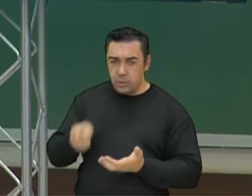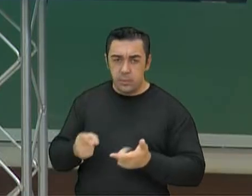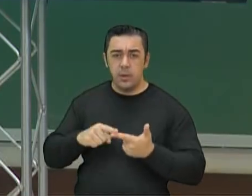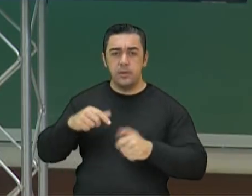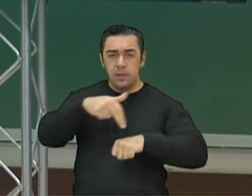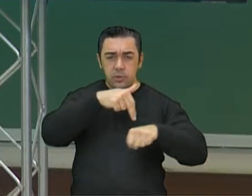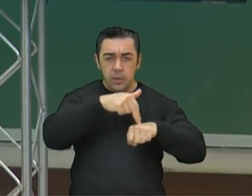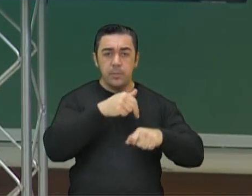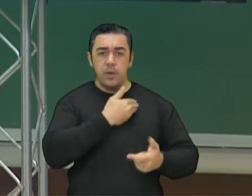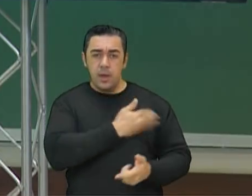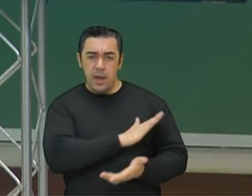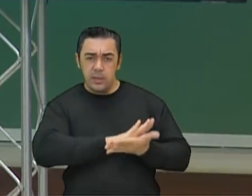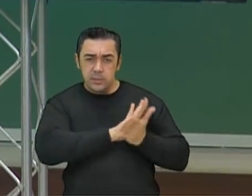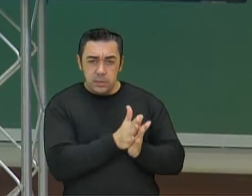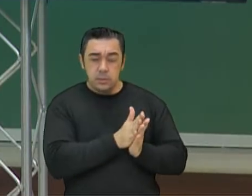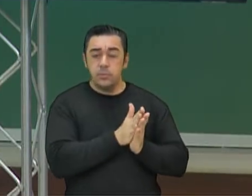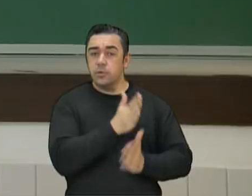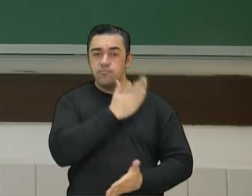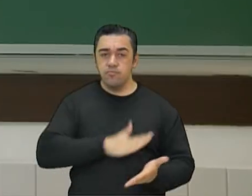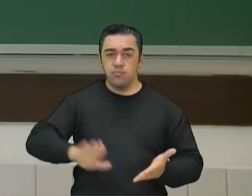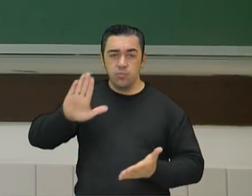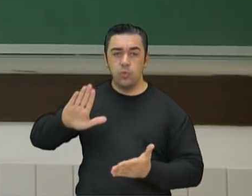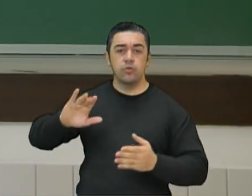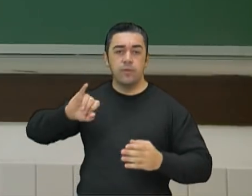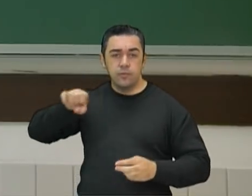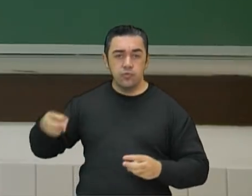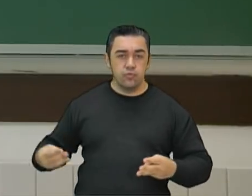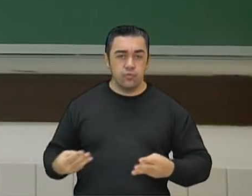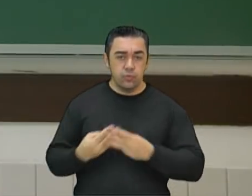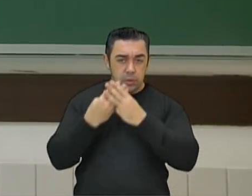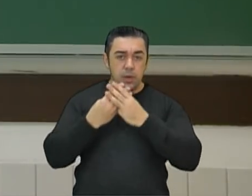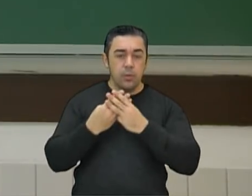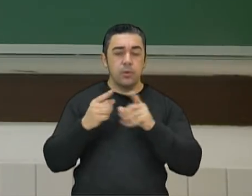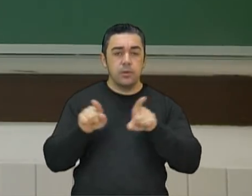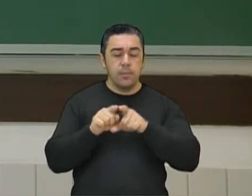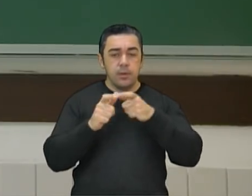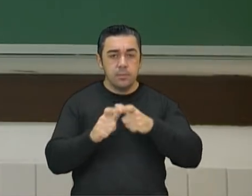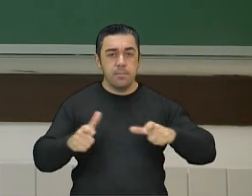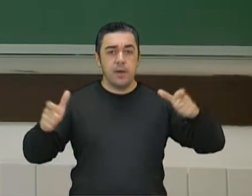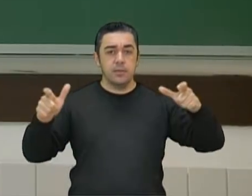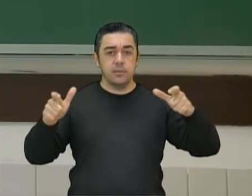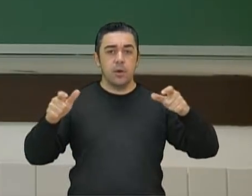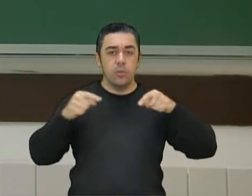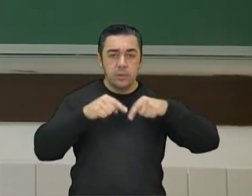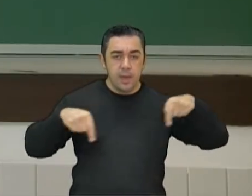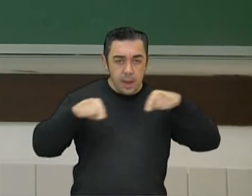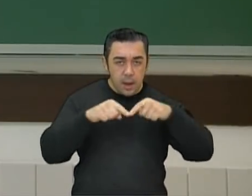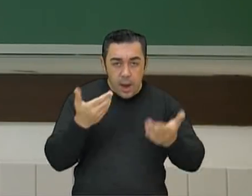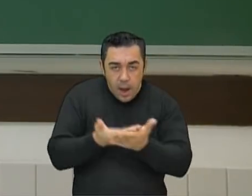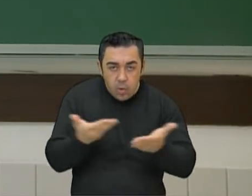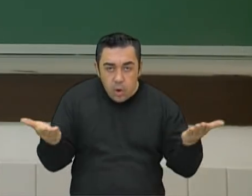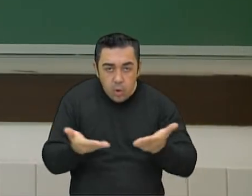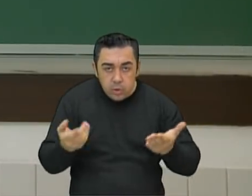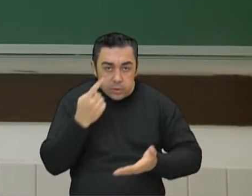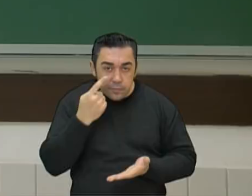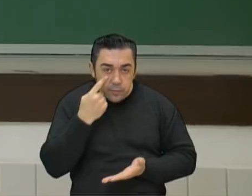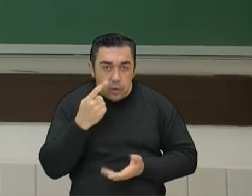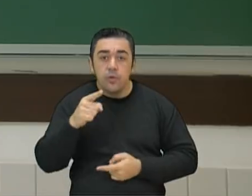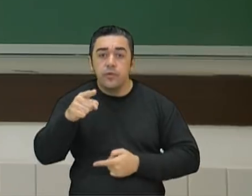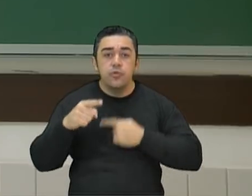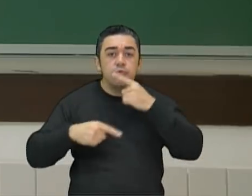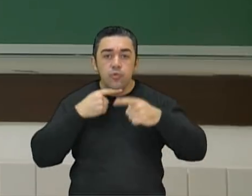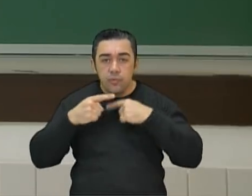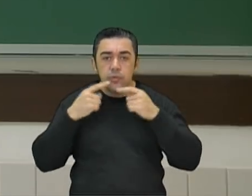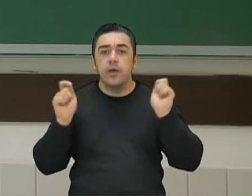nacionalismo, racismo, antissemitismo e expansão territorial. Você viu tudo isso na aula de hoje? Ficou com alguma